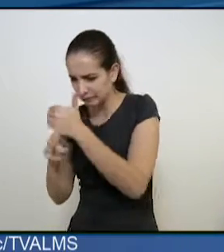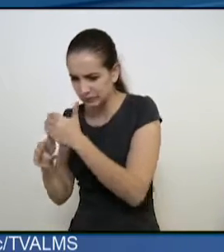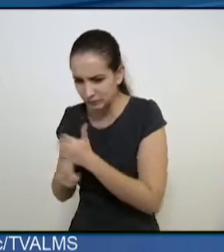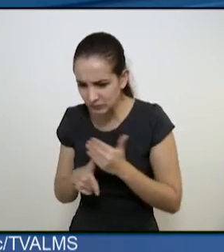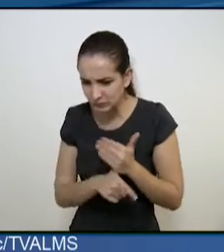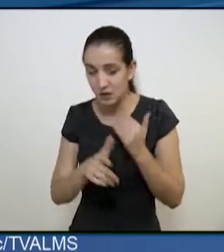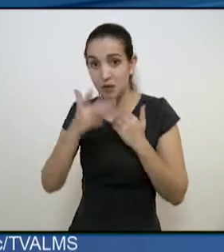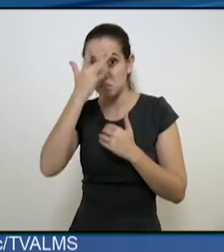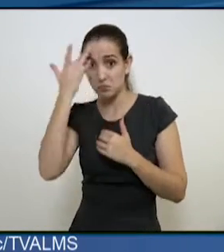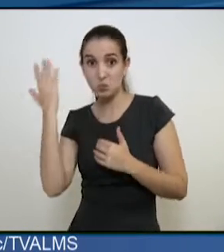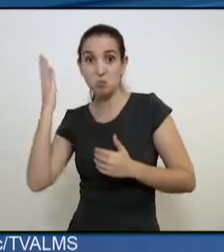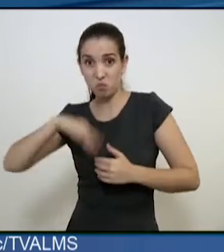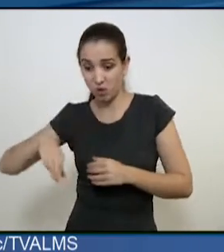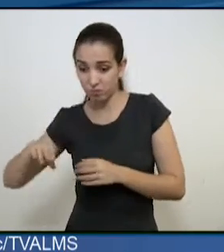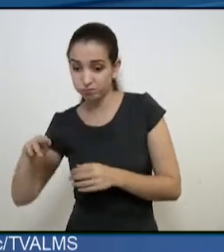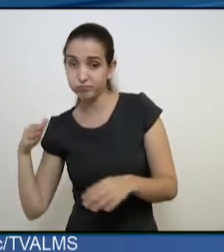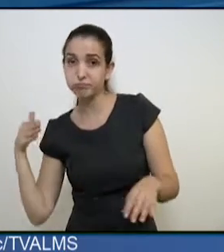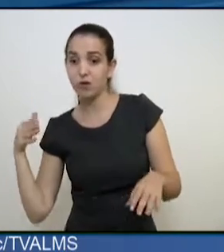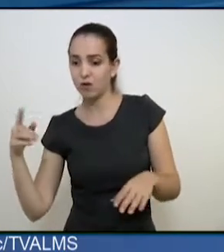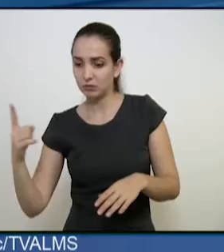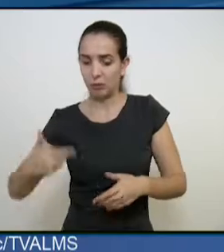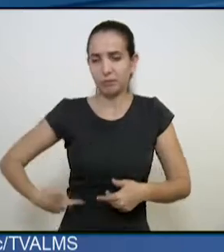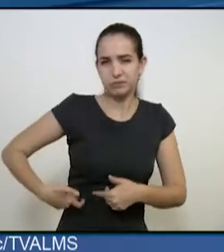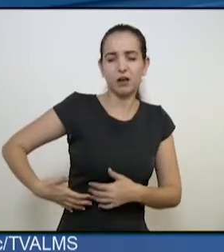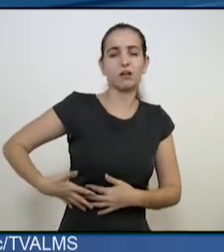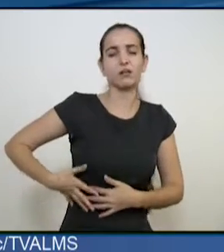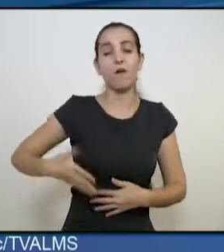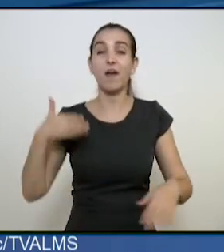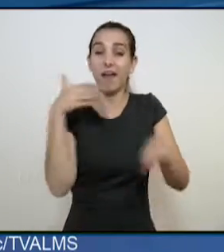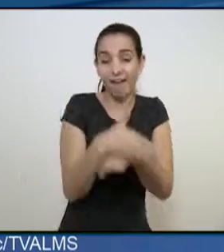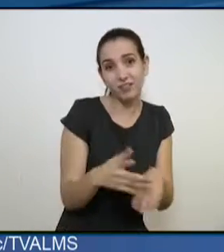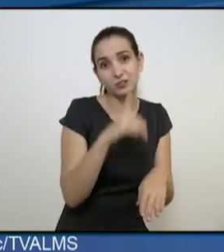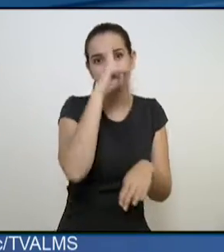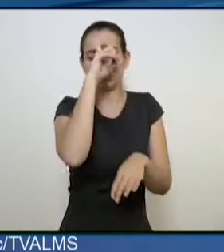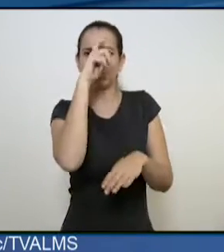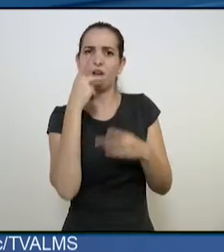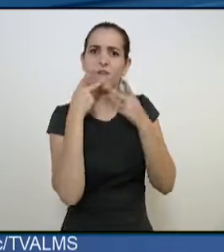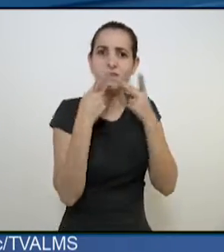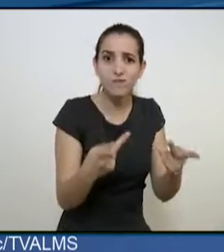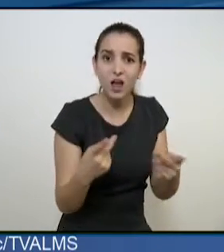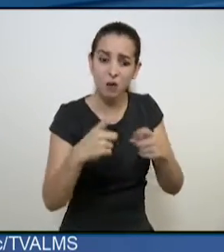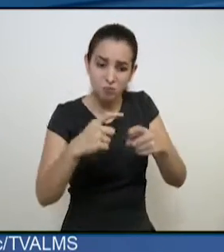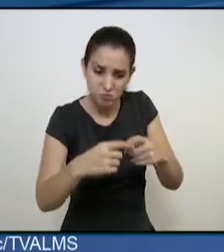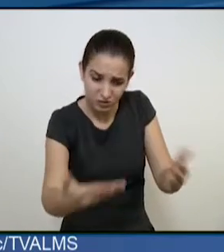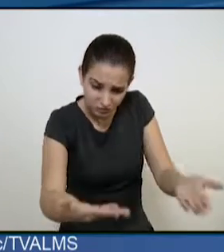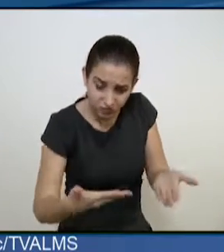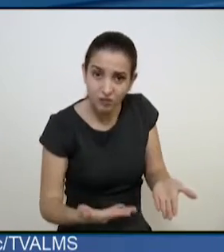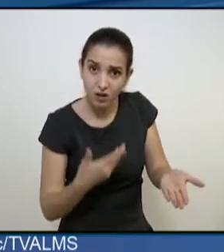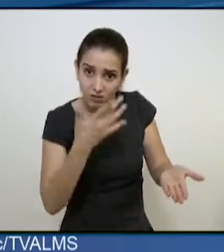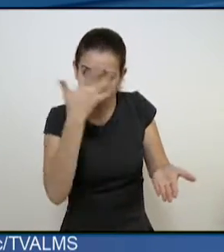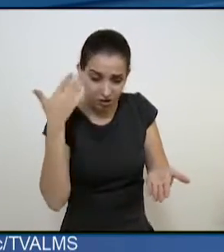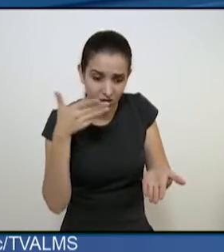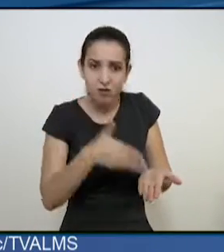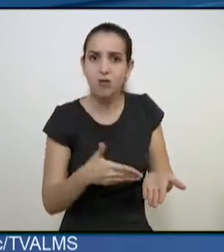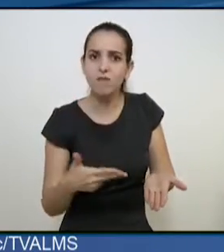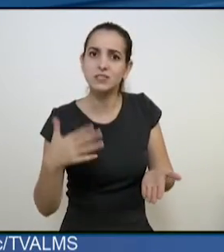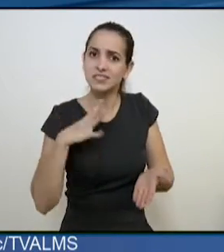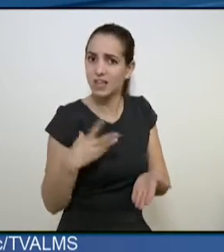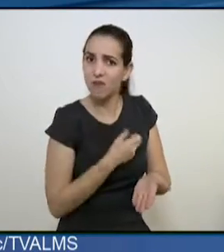aos hospitais e falando para o médico, salva ele aqui, ó, e que se morrer, você vai